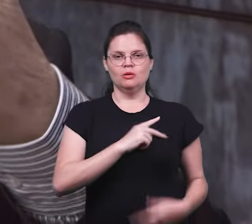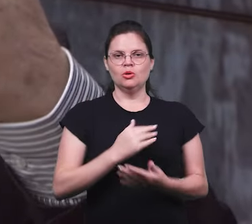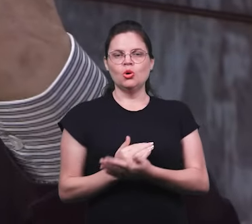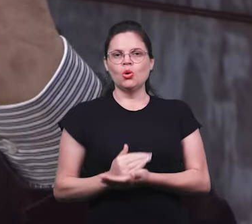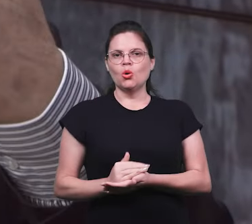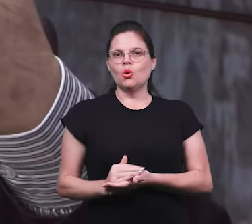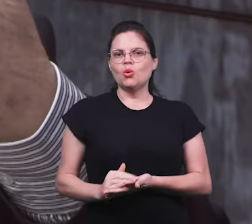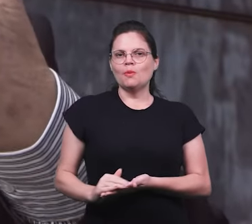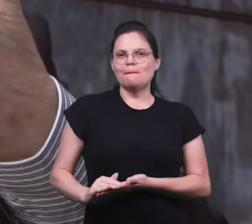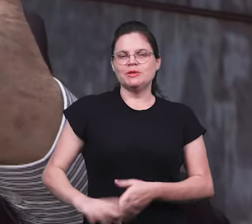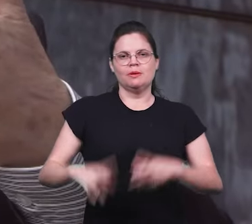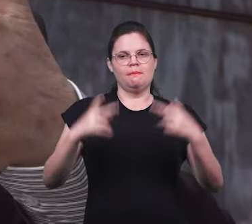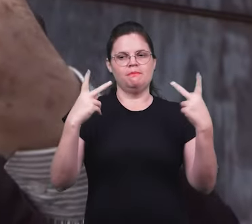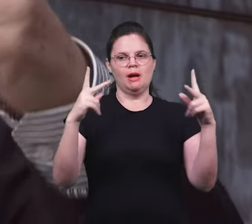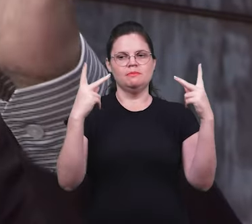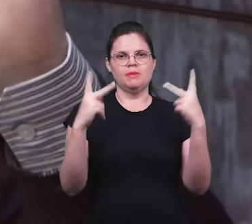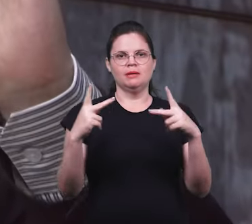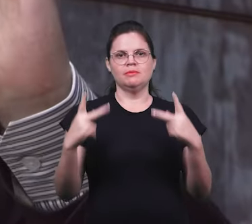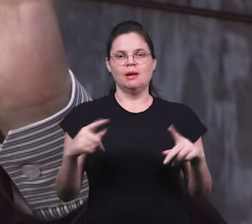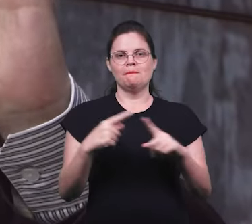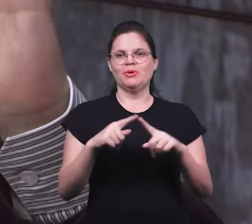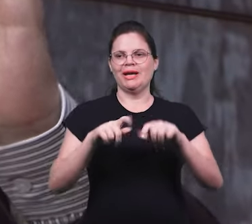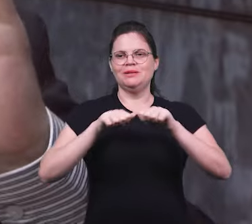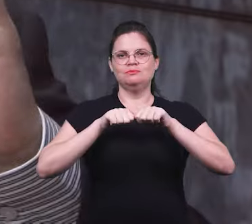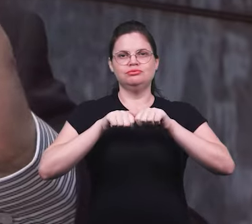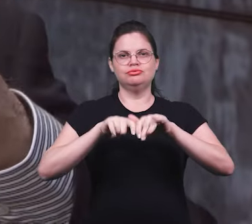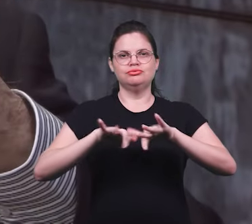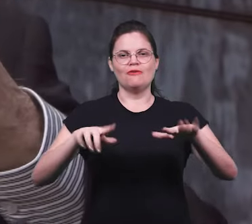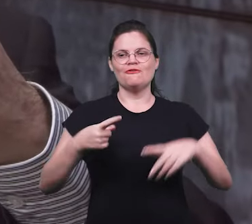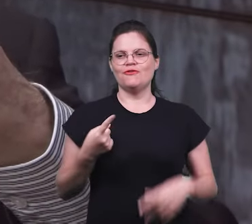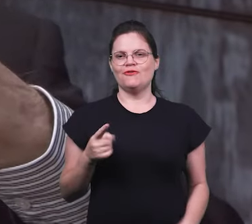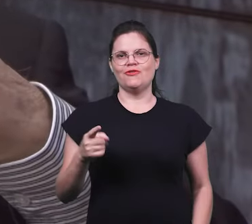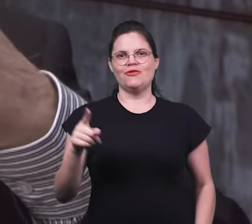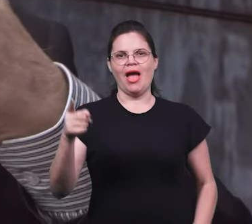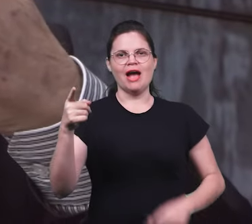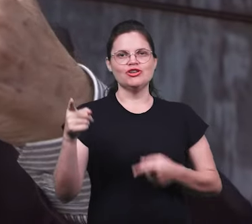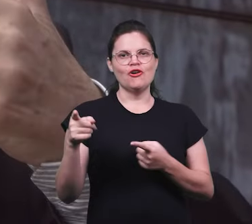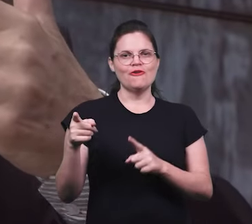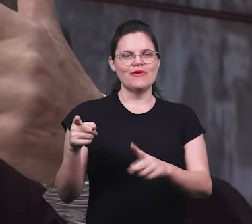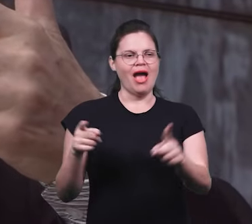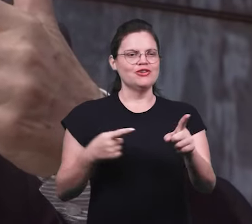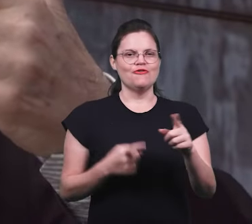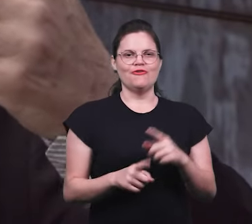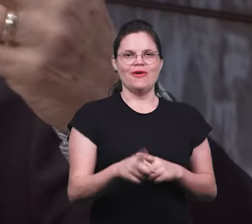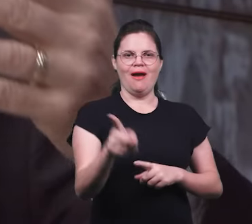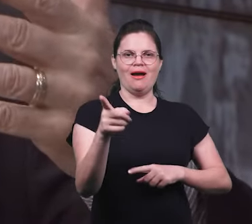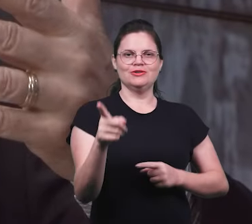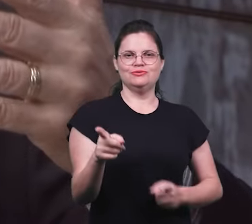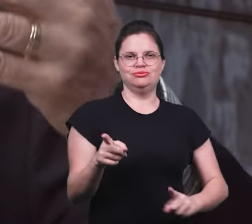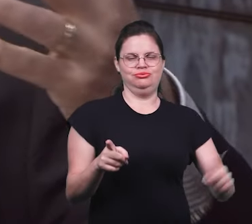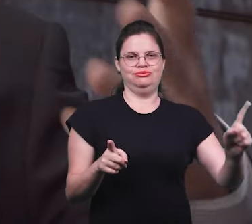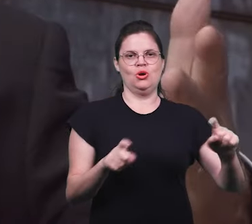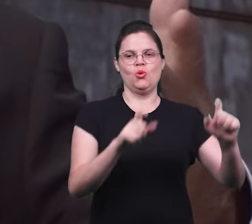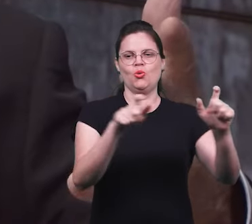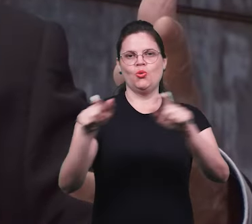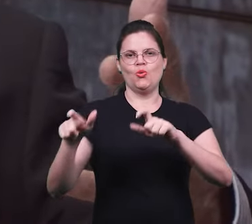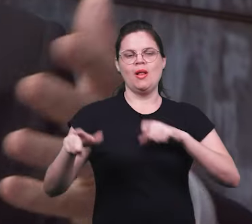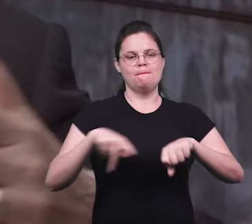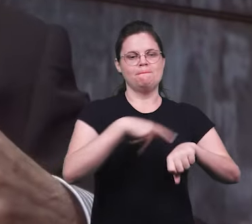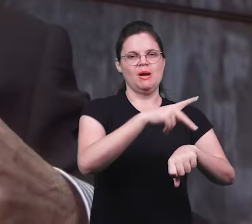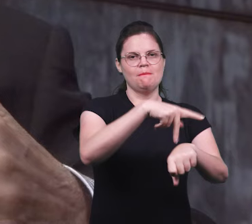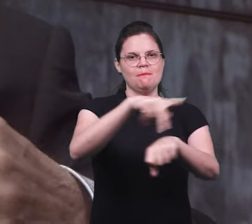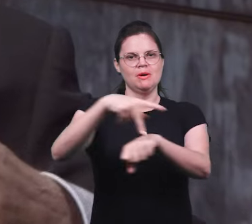ele estava levando o evangelho aos confins da terra, ou seja, ele estava atingindo os